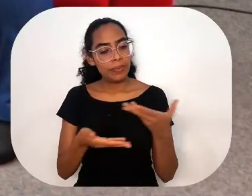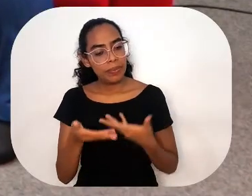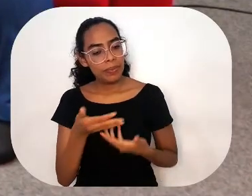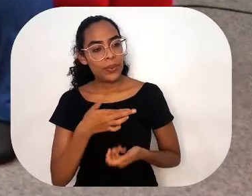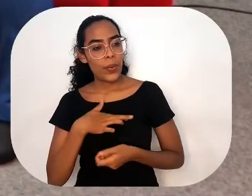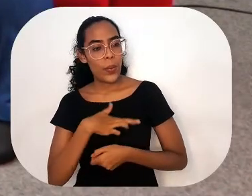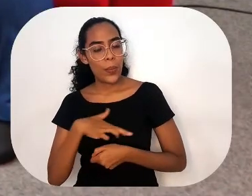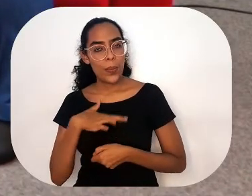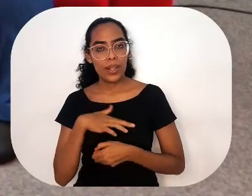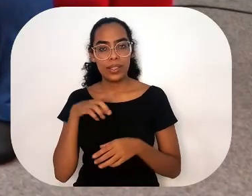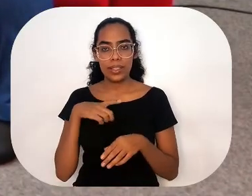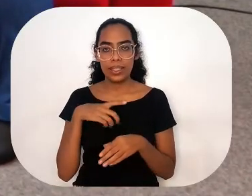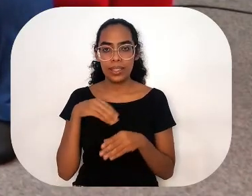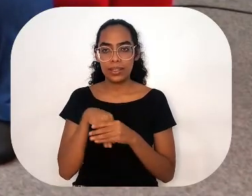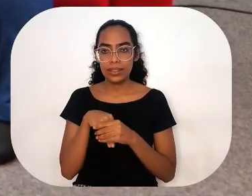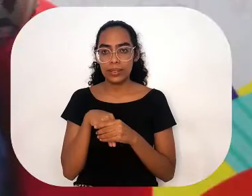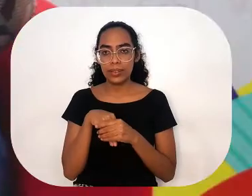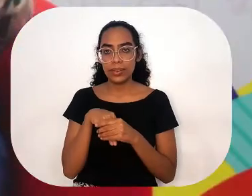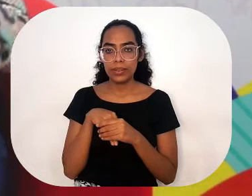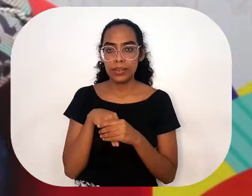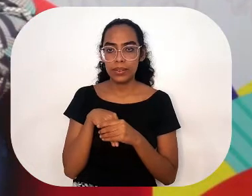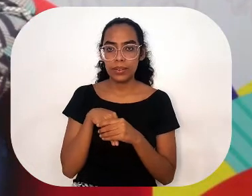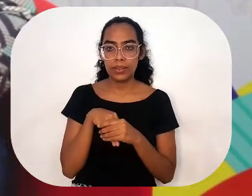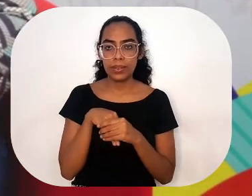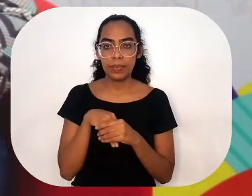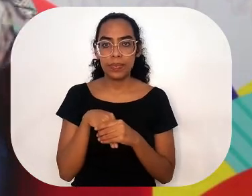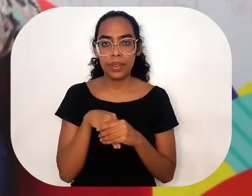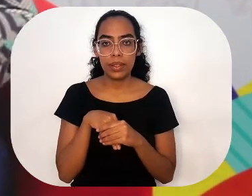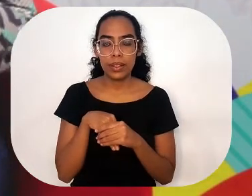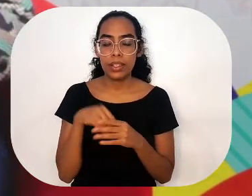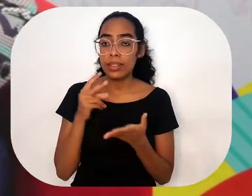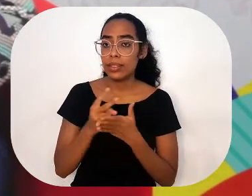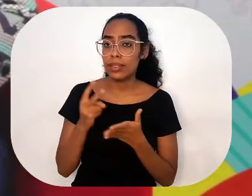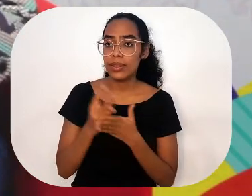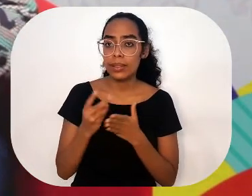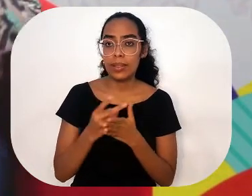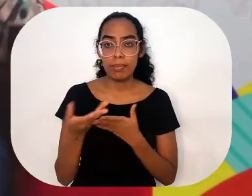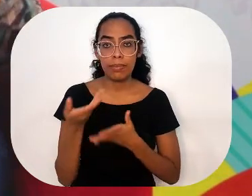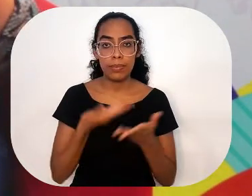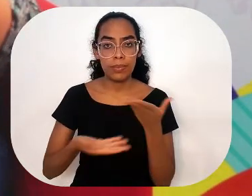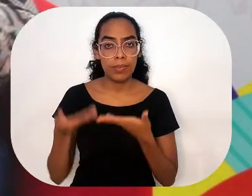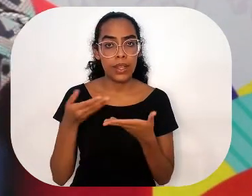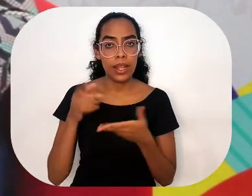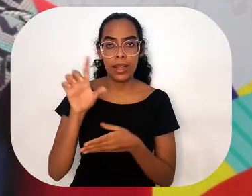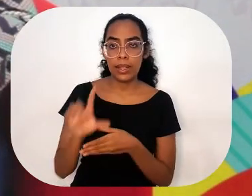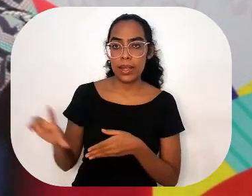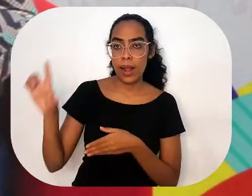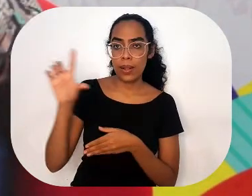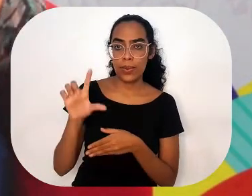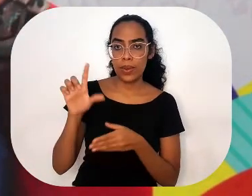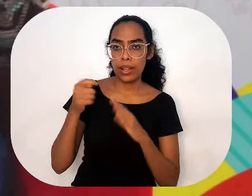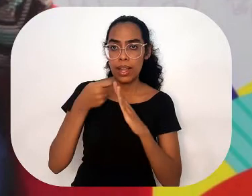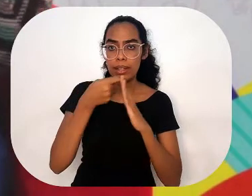uma literatura romance ada porque ela ela sempre coloca muito essa questão de que a literatura